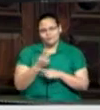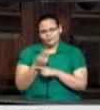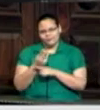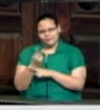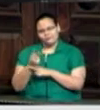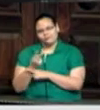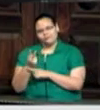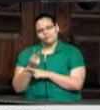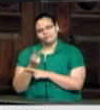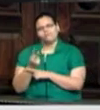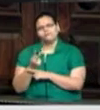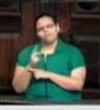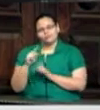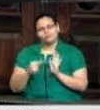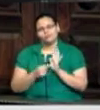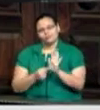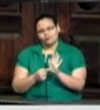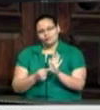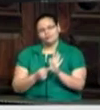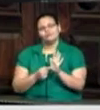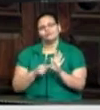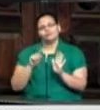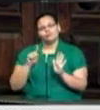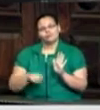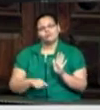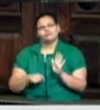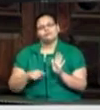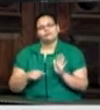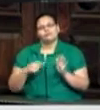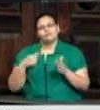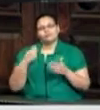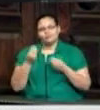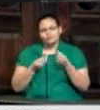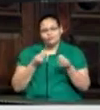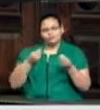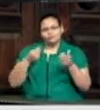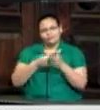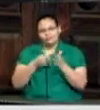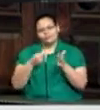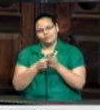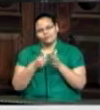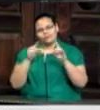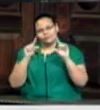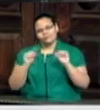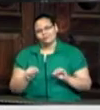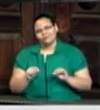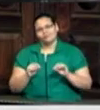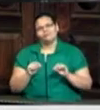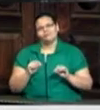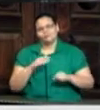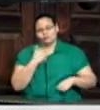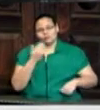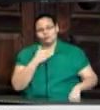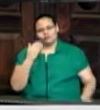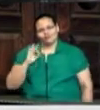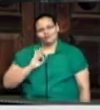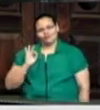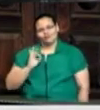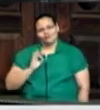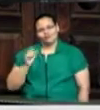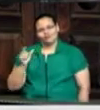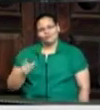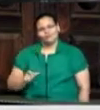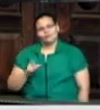procurar apresentar um protocolo de enfrentamento à redução dos homicídios, ou seja,